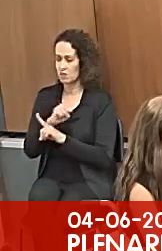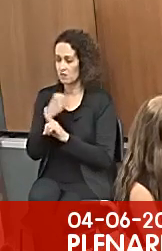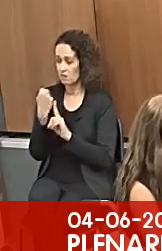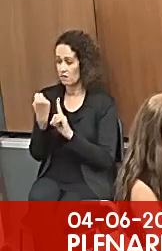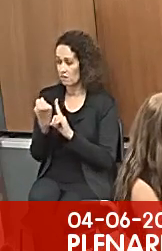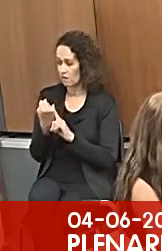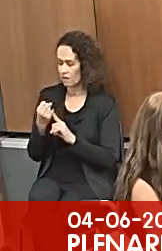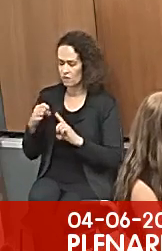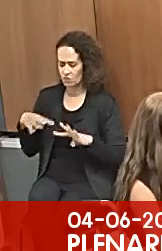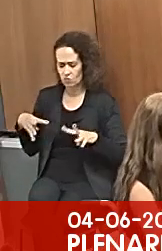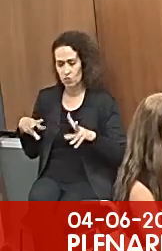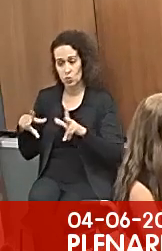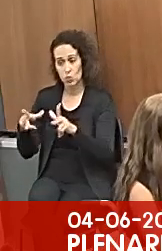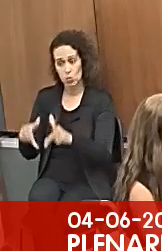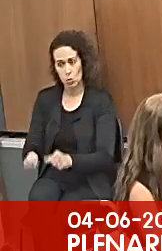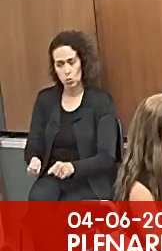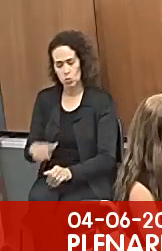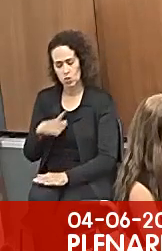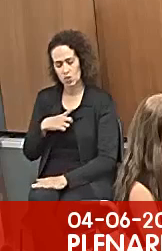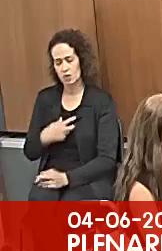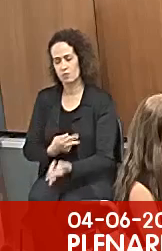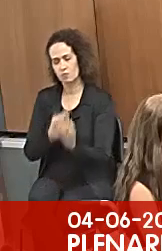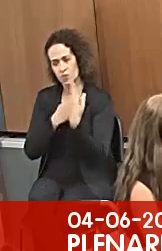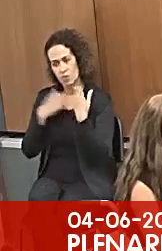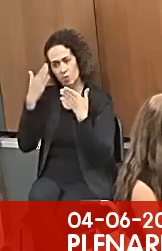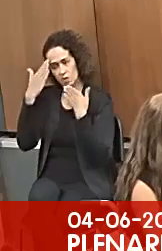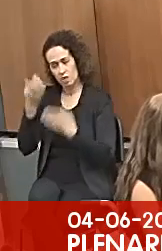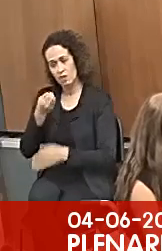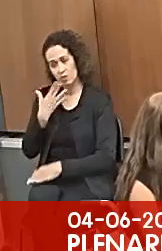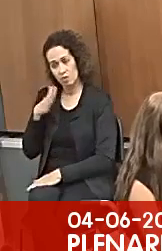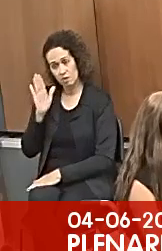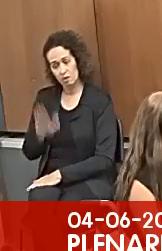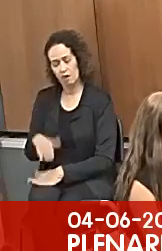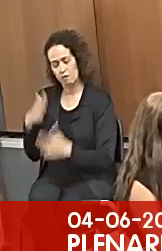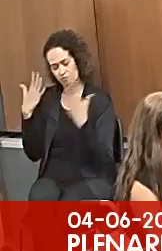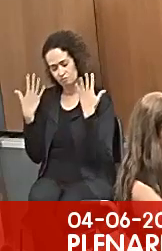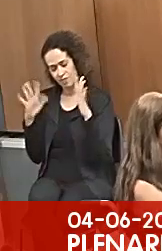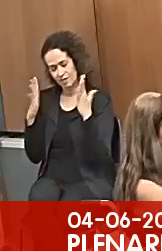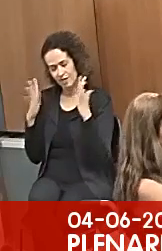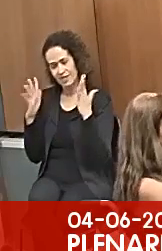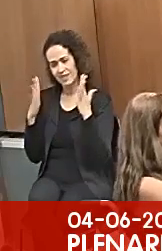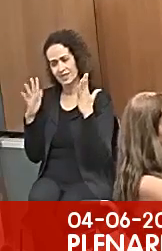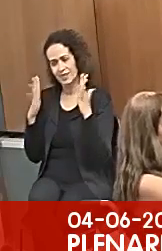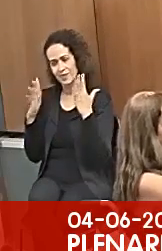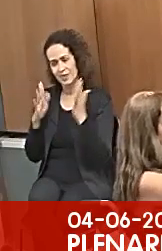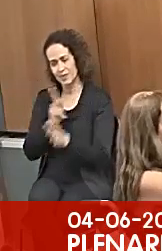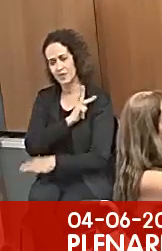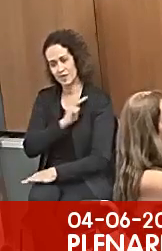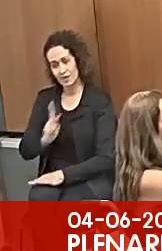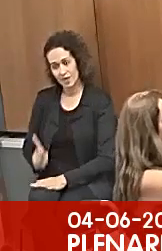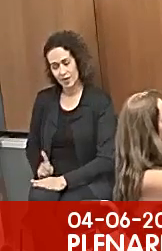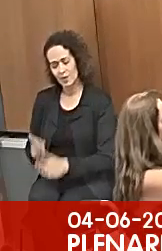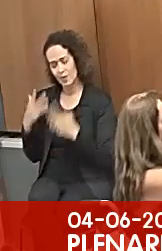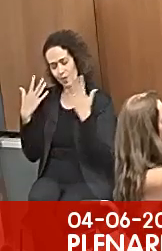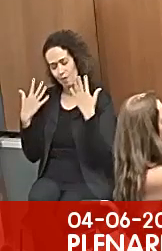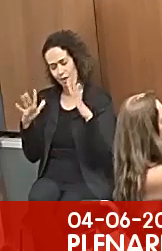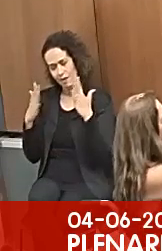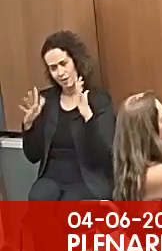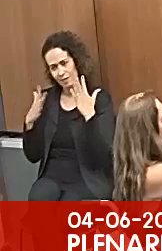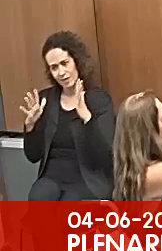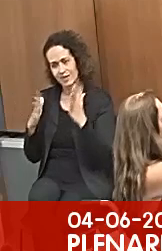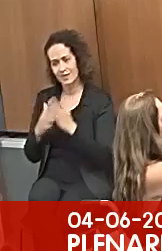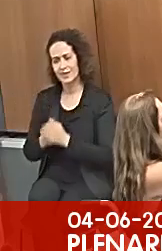Todos somos responsáveis. Muito obrigado, boa tarde e parabéns. Parabéns, presidente, parabéns por essa